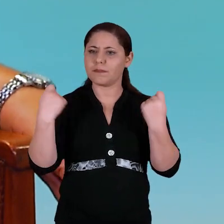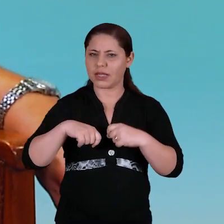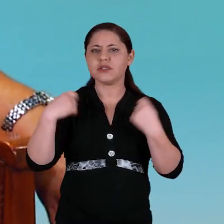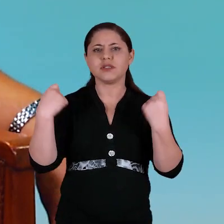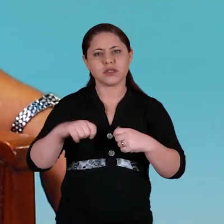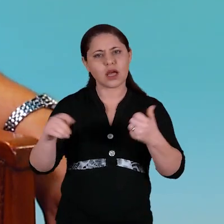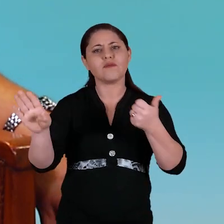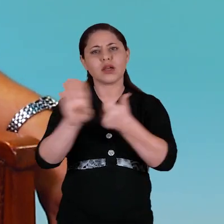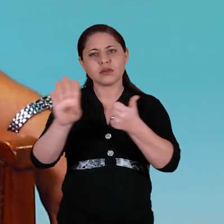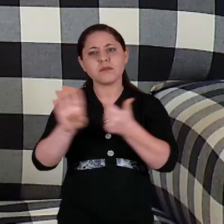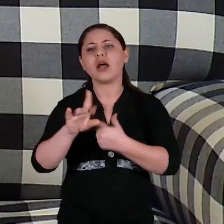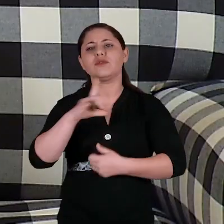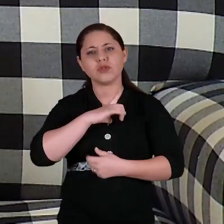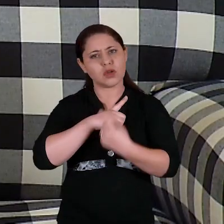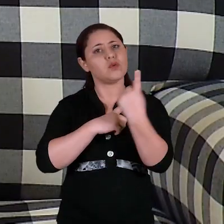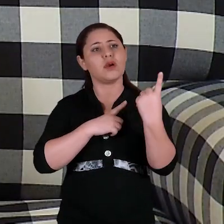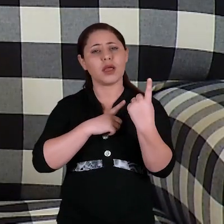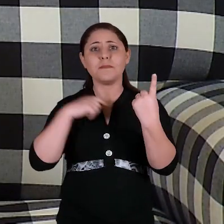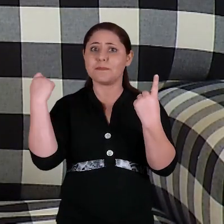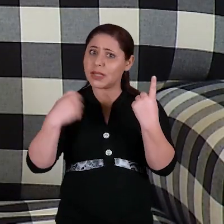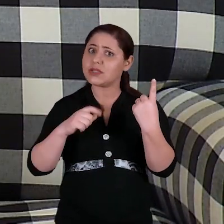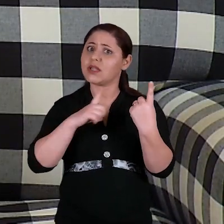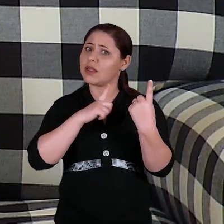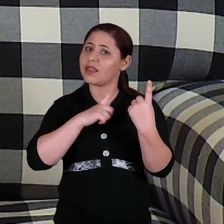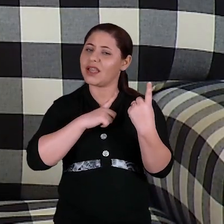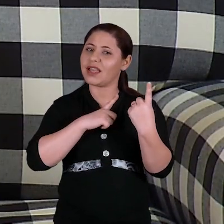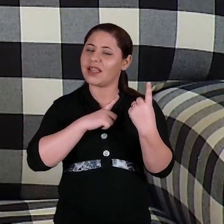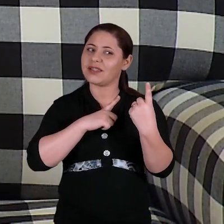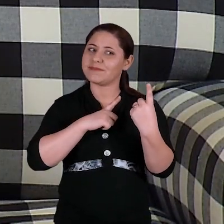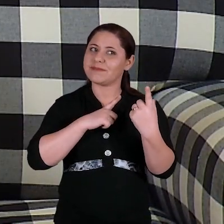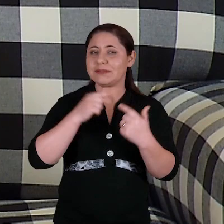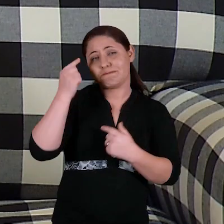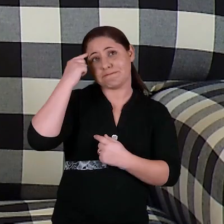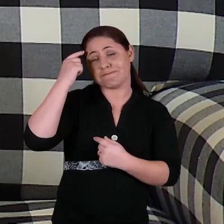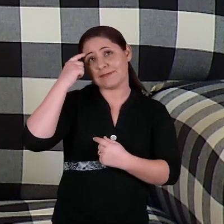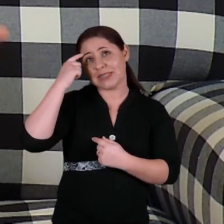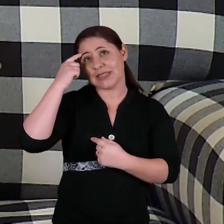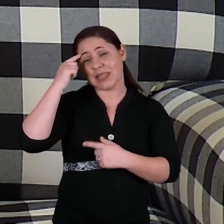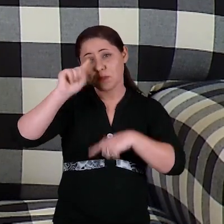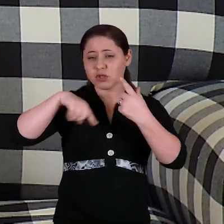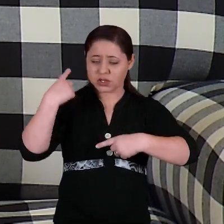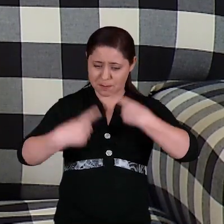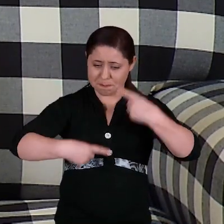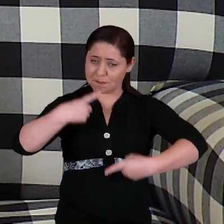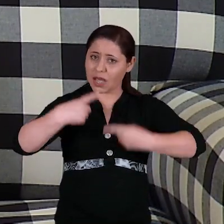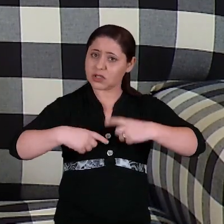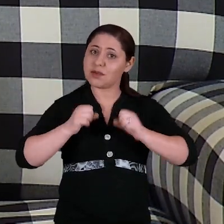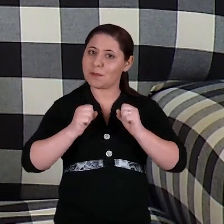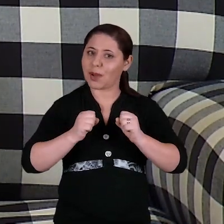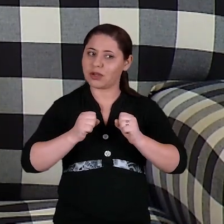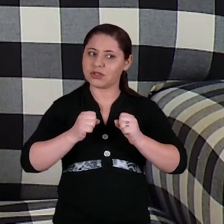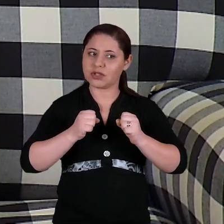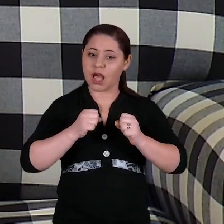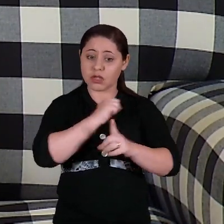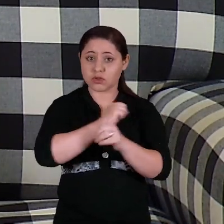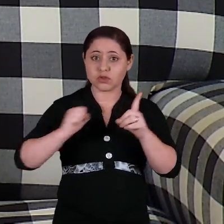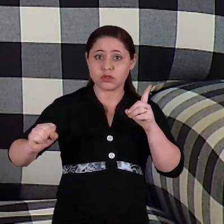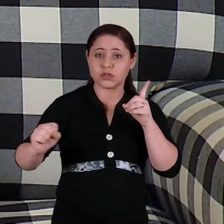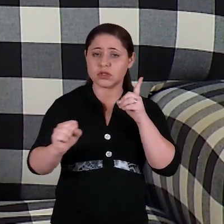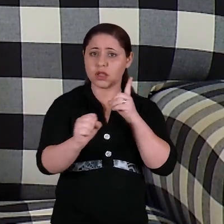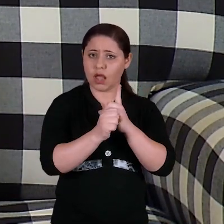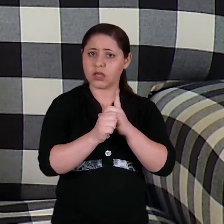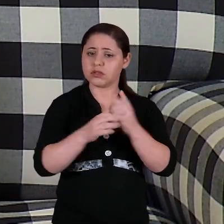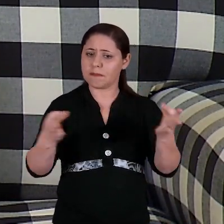bairro tinha que ter uma dessa. Ai, tinha que ter, e quem sabe a gente chegue, né, a partir de debates como esse que a gente está fazendo aqui, essa sociedade ideal.